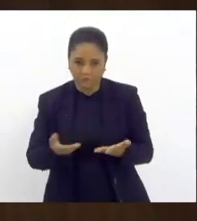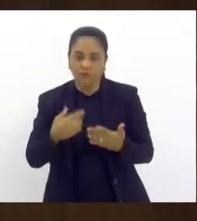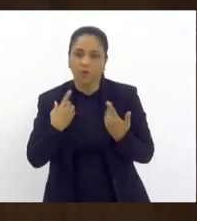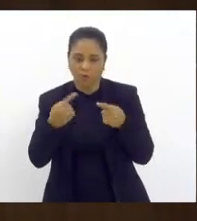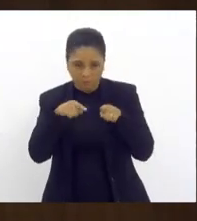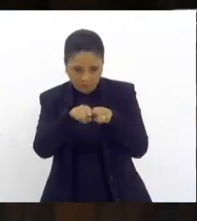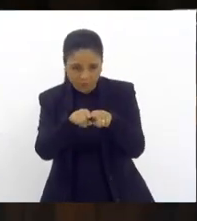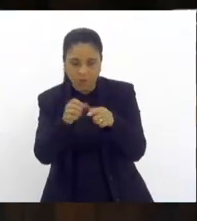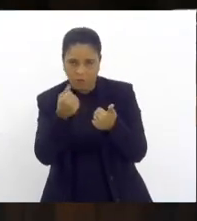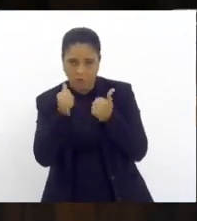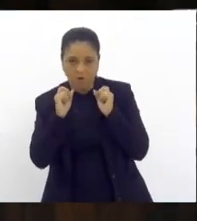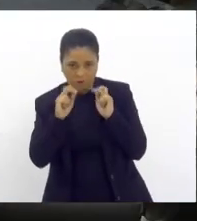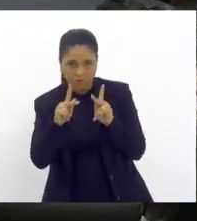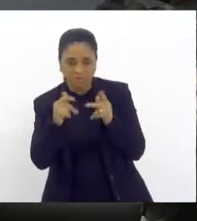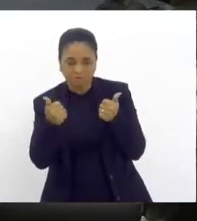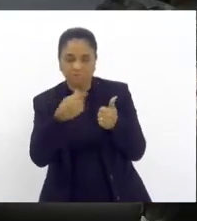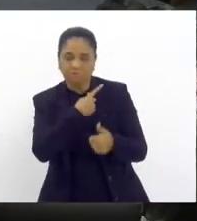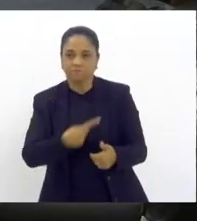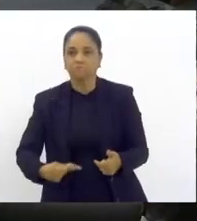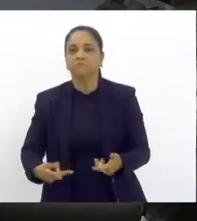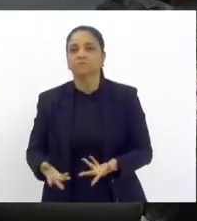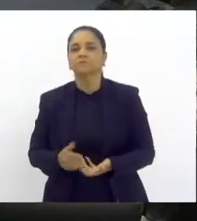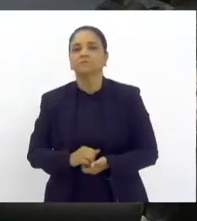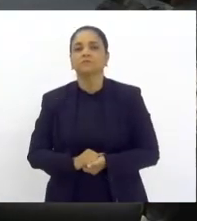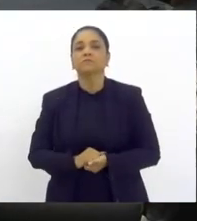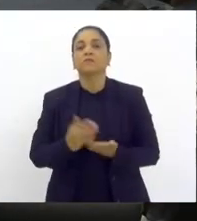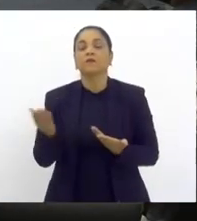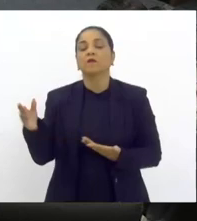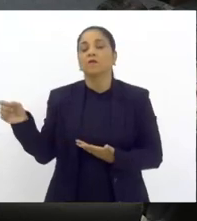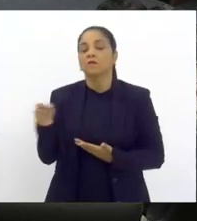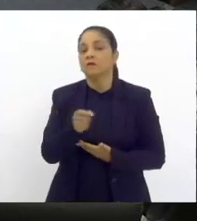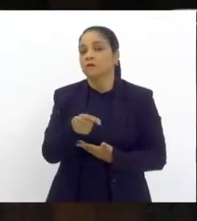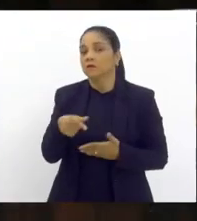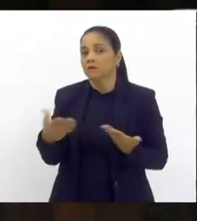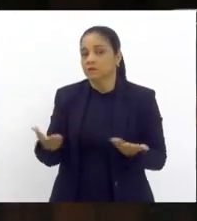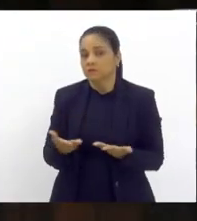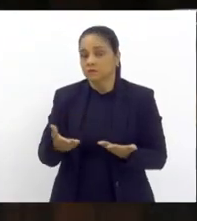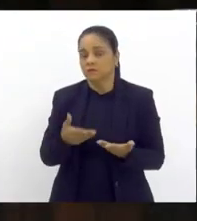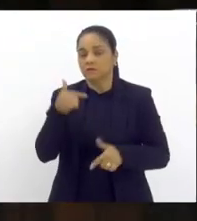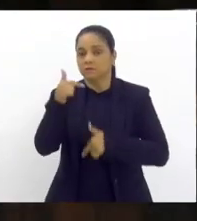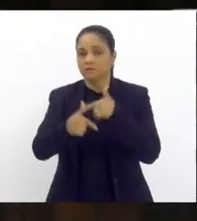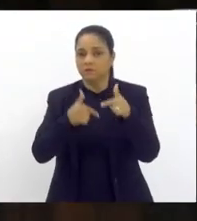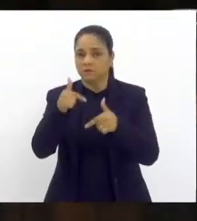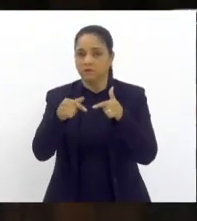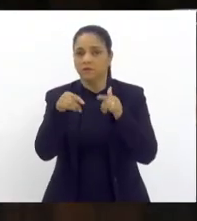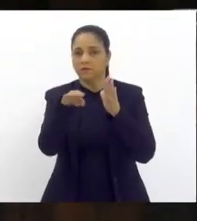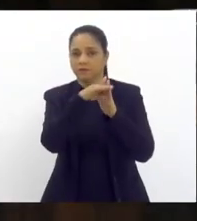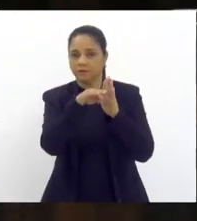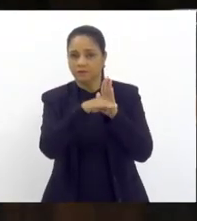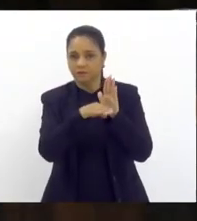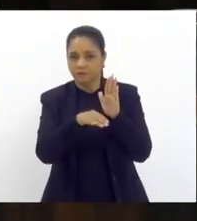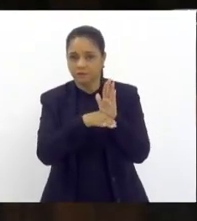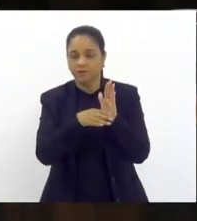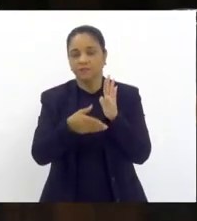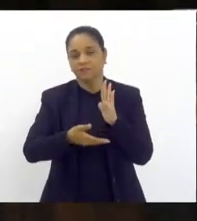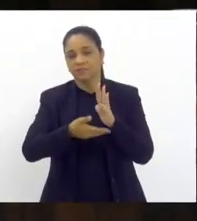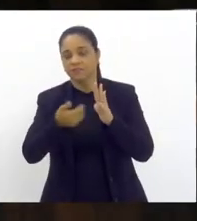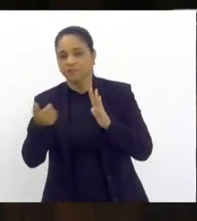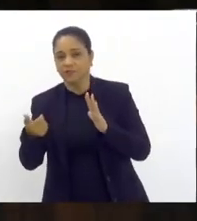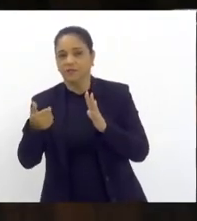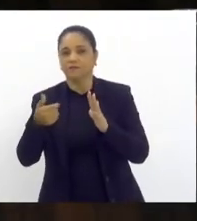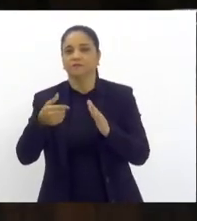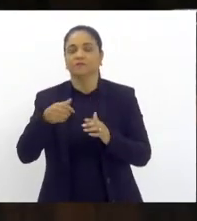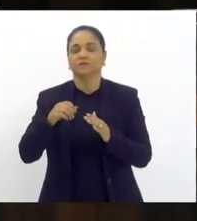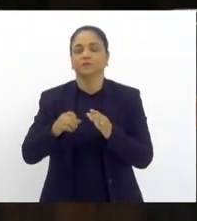ser, presidenta? Vamos lá. Bom, vamos chamar os trabalhos à ordem. Com a retirada do deputado Yuri, autor das duas